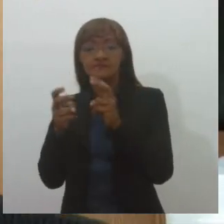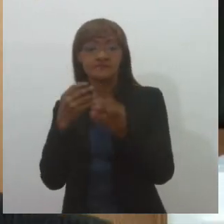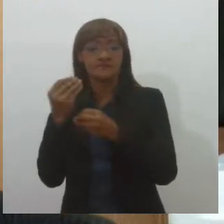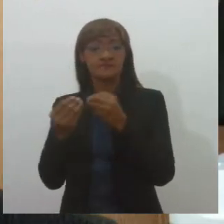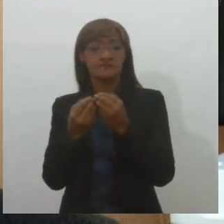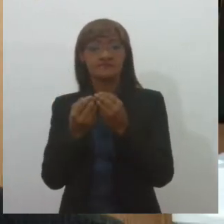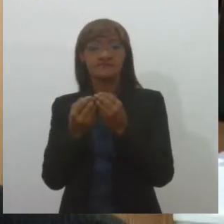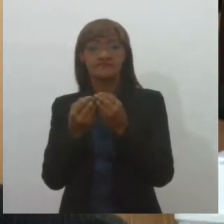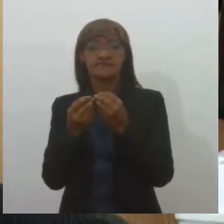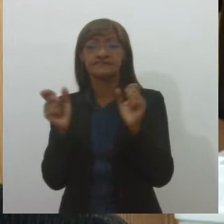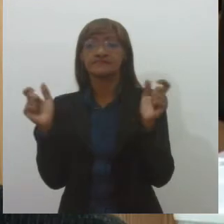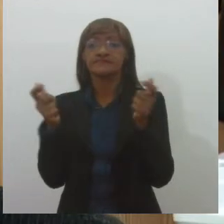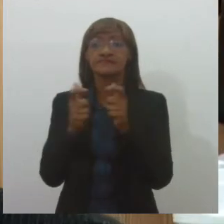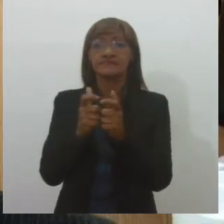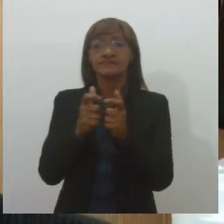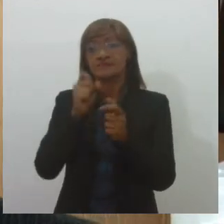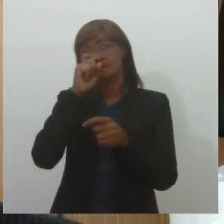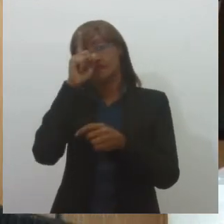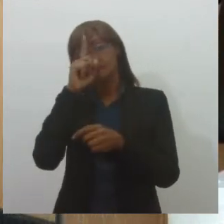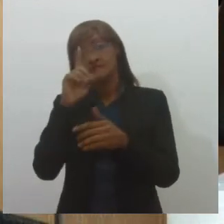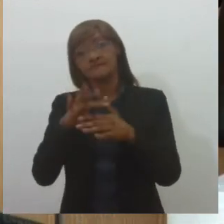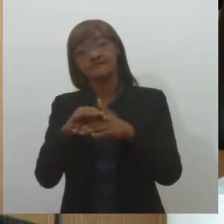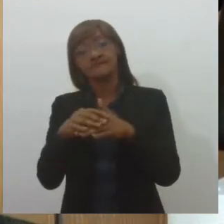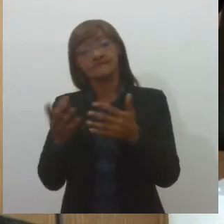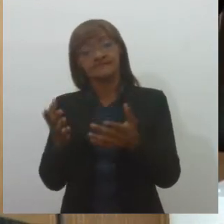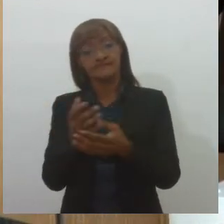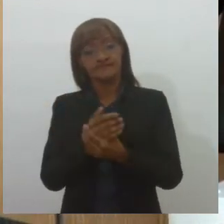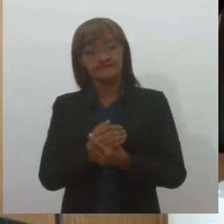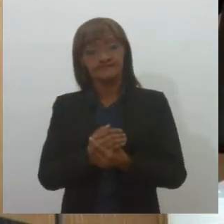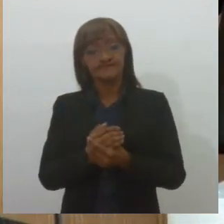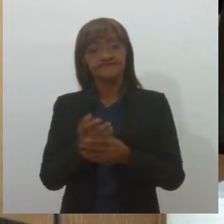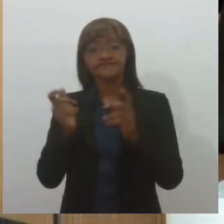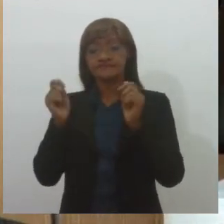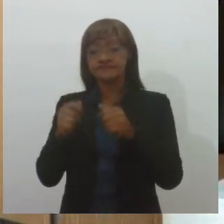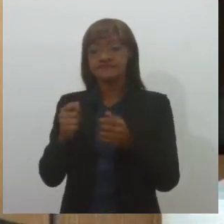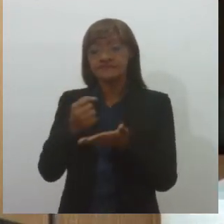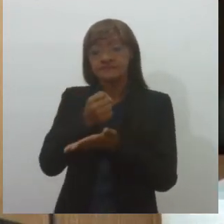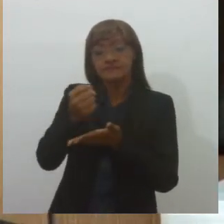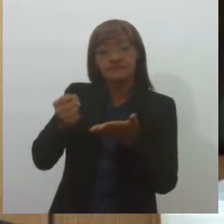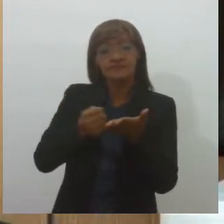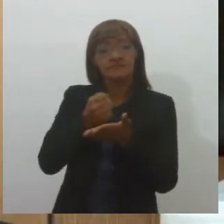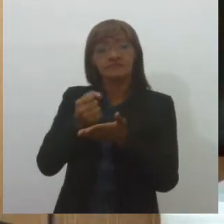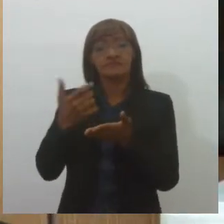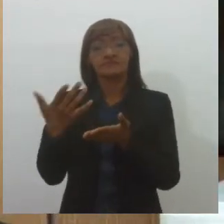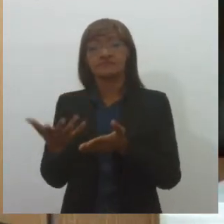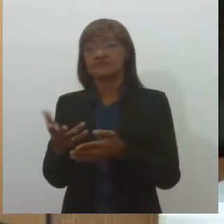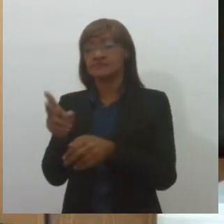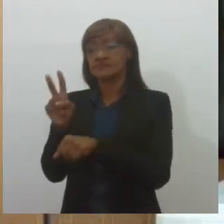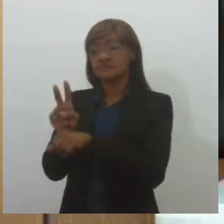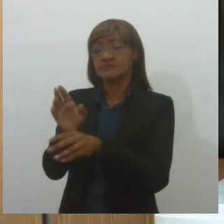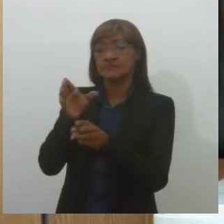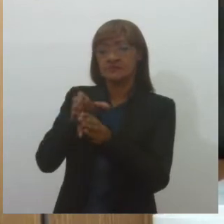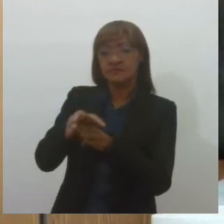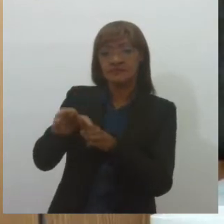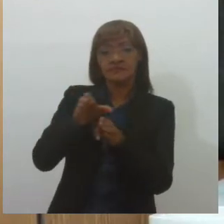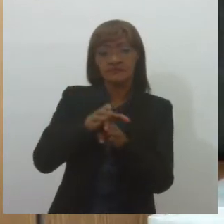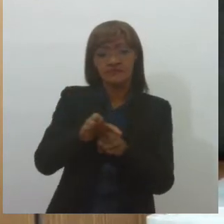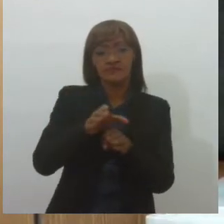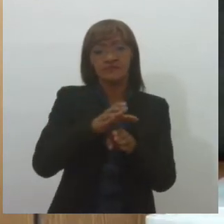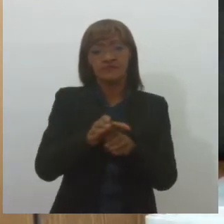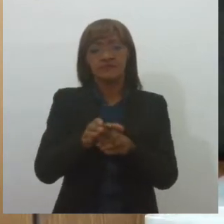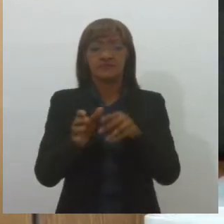exemplo nível de atendimento hospitalar então aí a resolver isso na atenção básica que nós precisamos um cuidado de orientação ao paciente